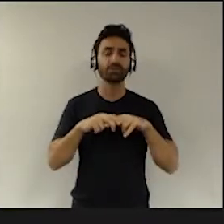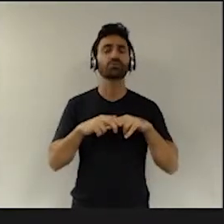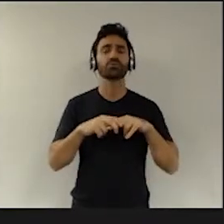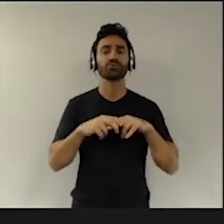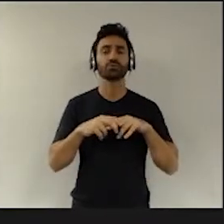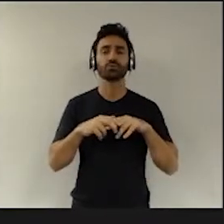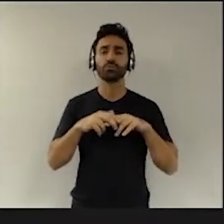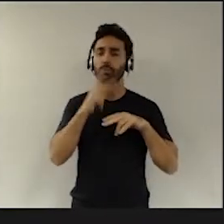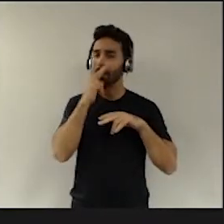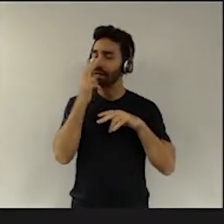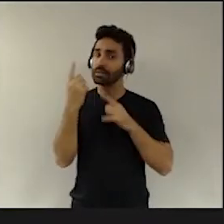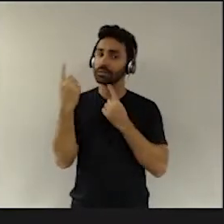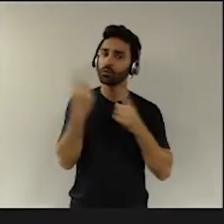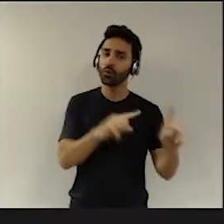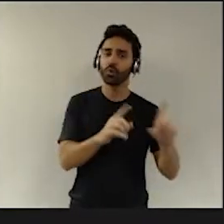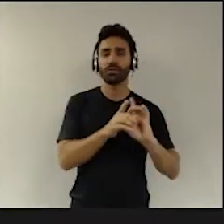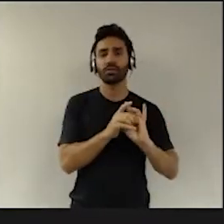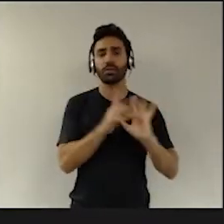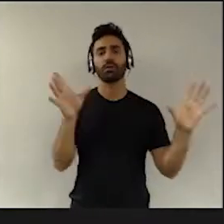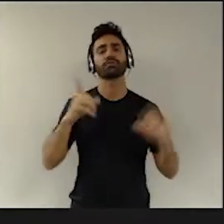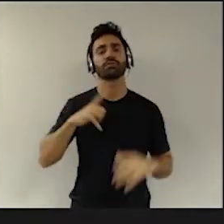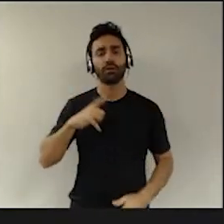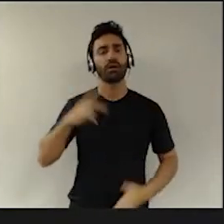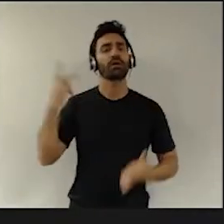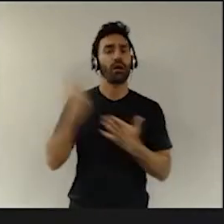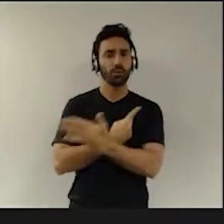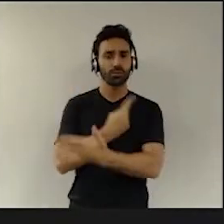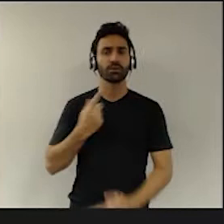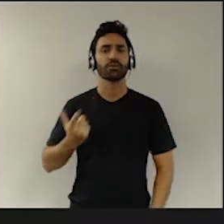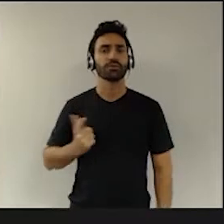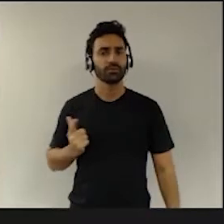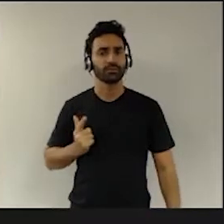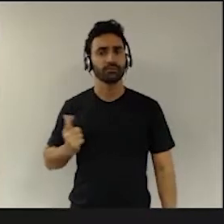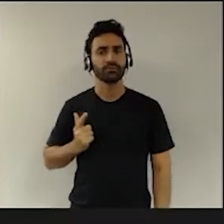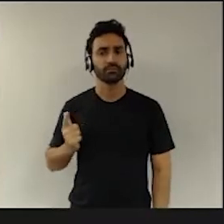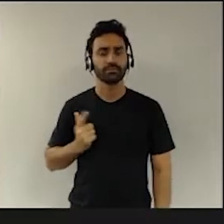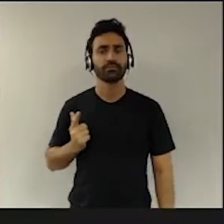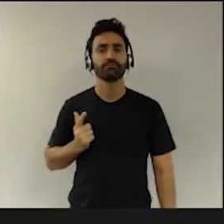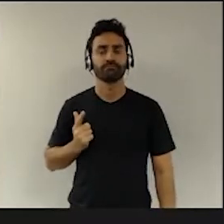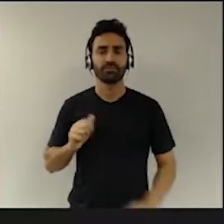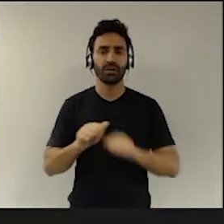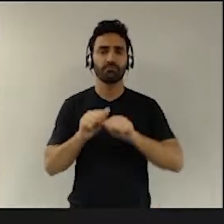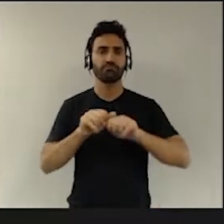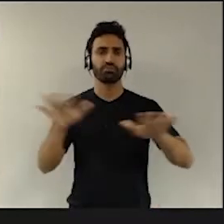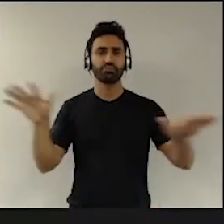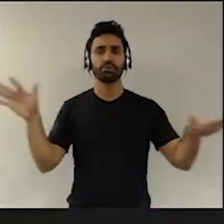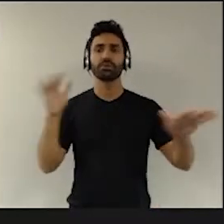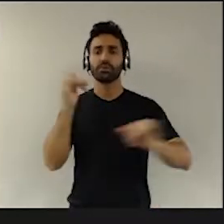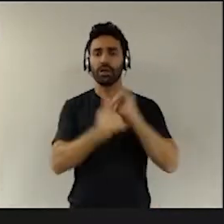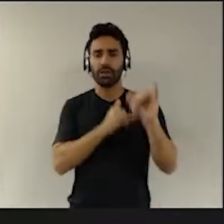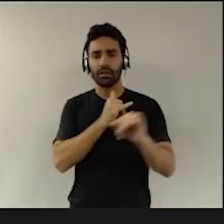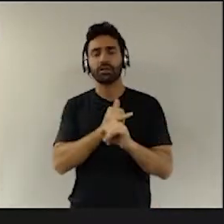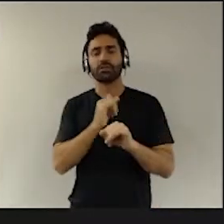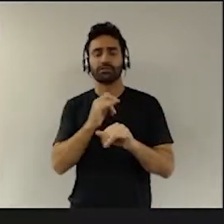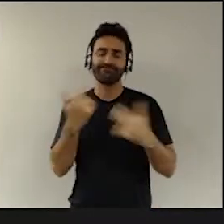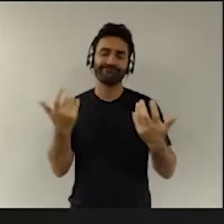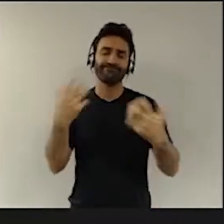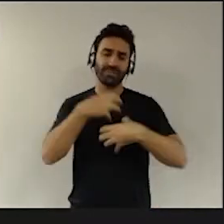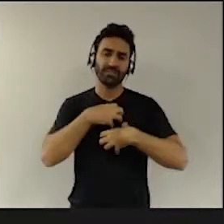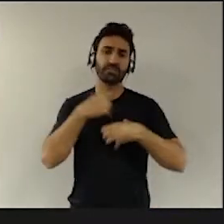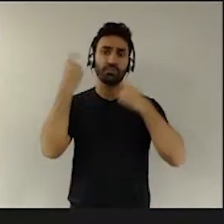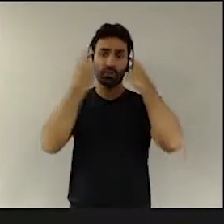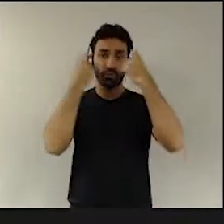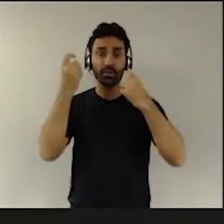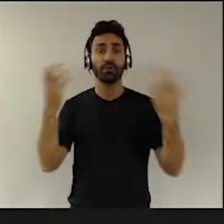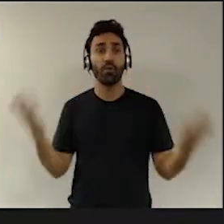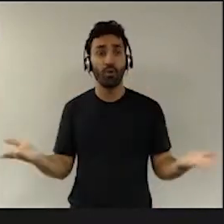têm sido feitos através desses canais, e isso muito nos preocupa. Então, o debate